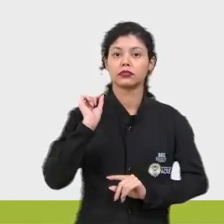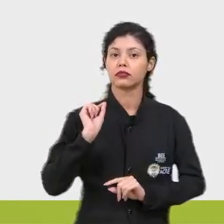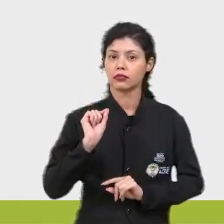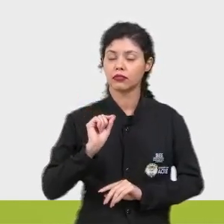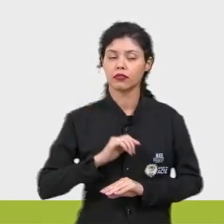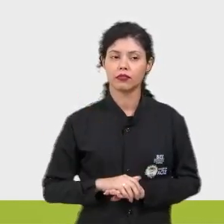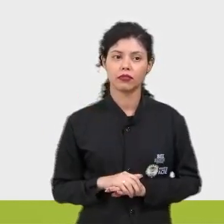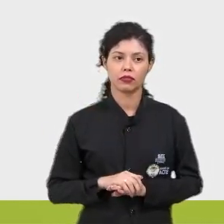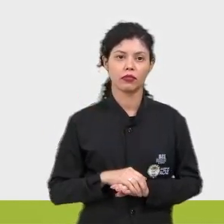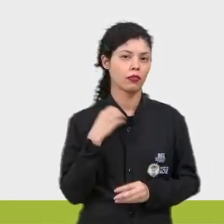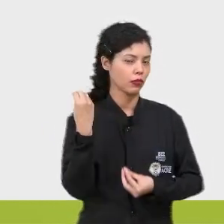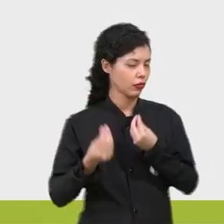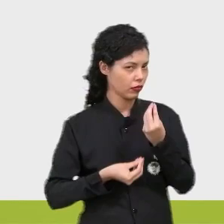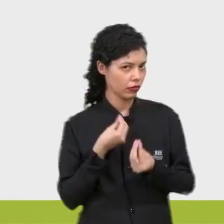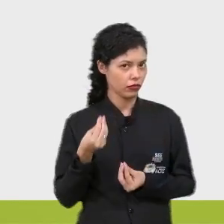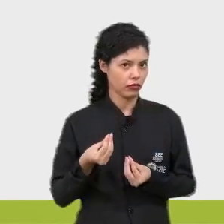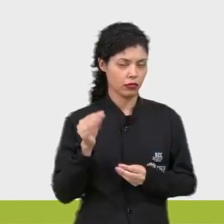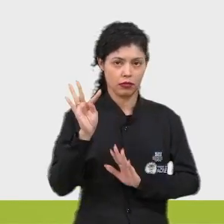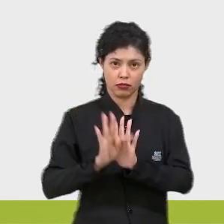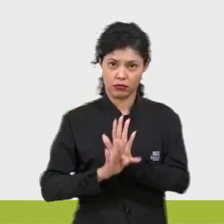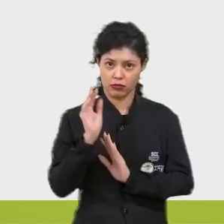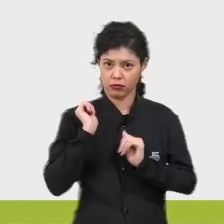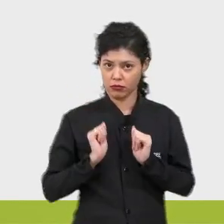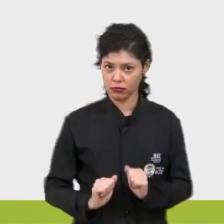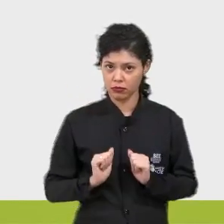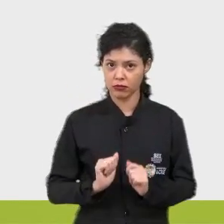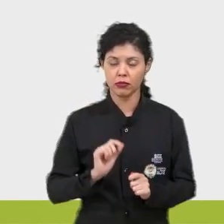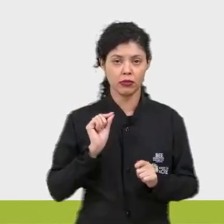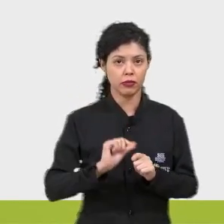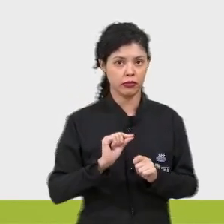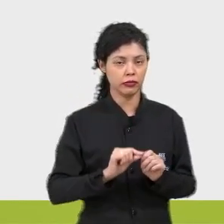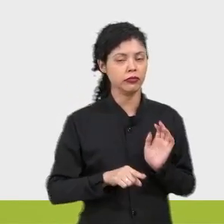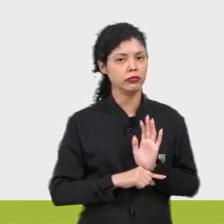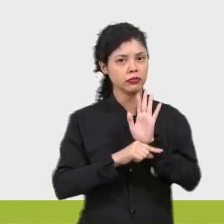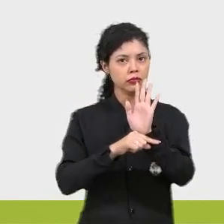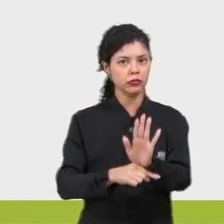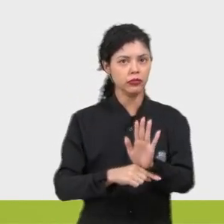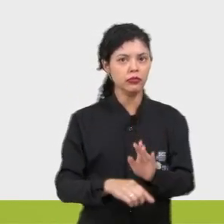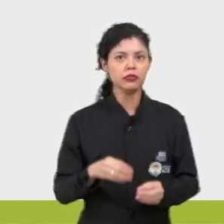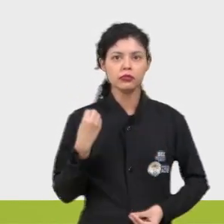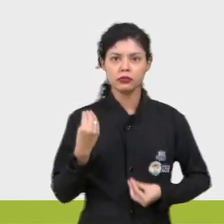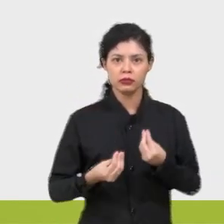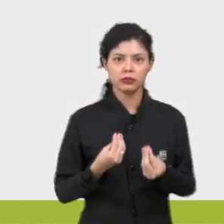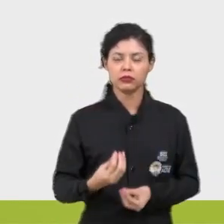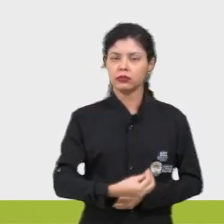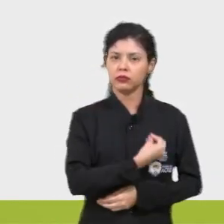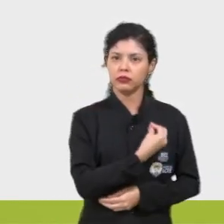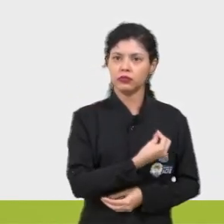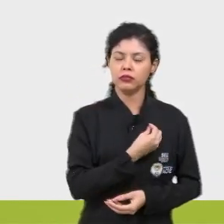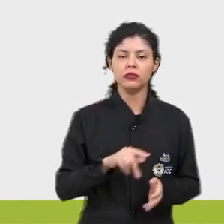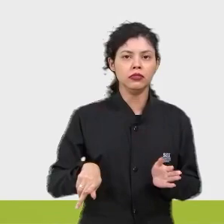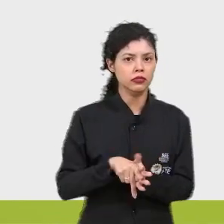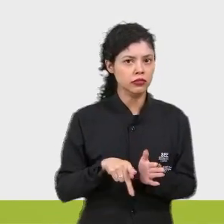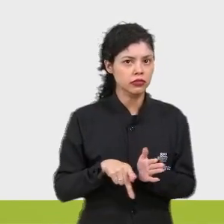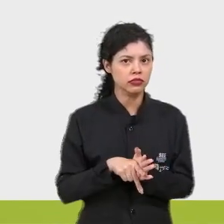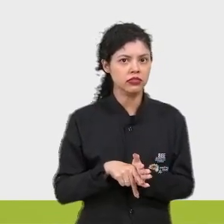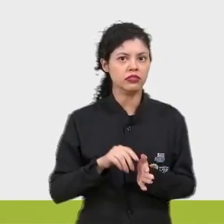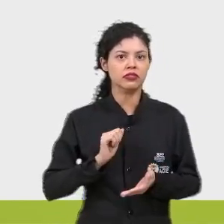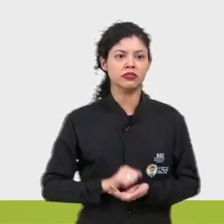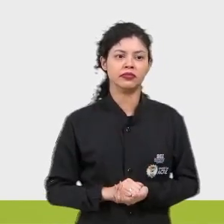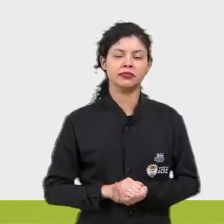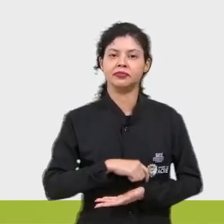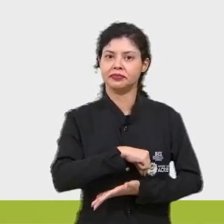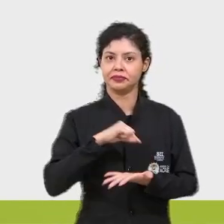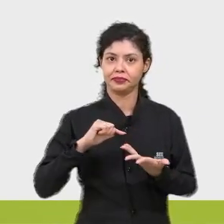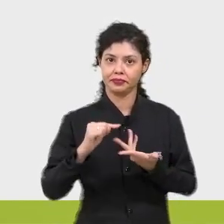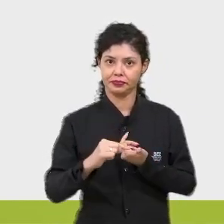são as formas que o texto pode apresentar. Definem a presença de determinados